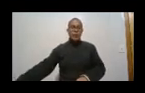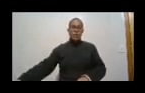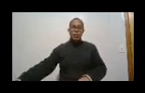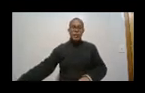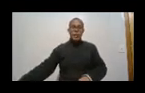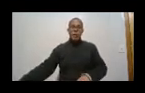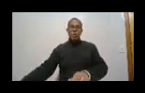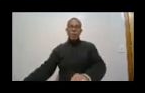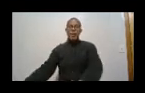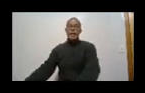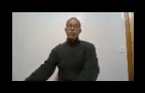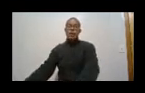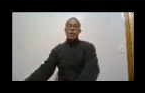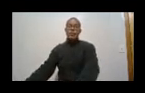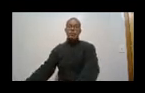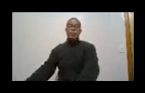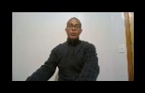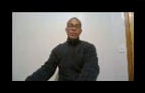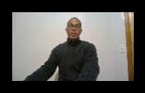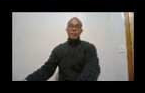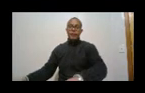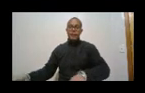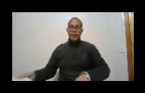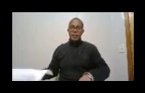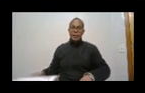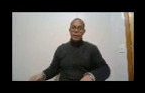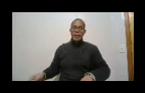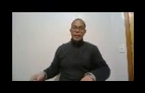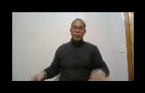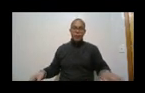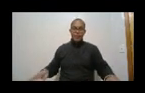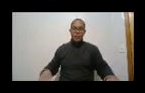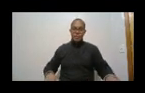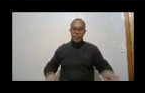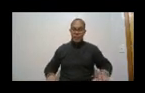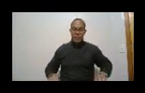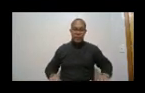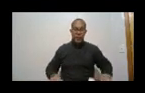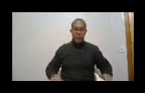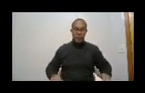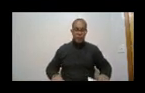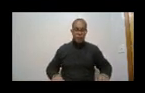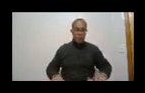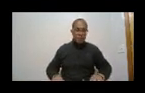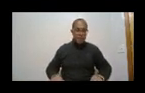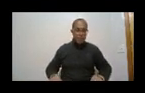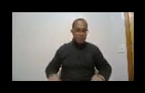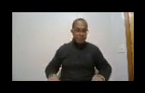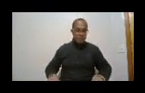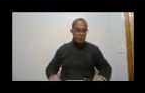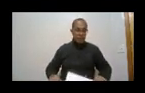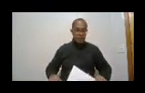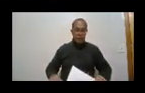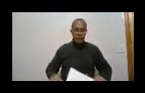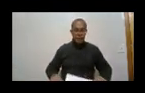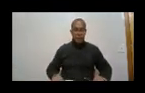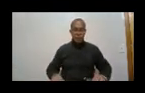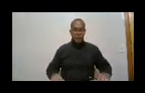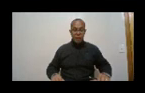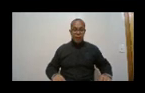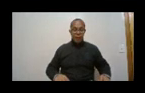o efeito. Eu tomei a droga para um certo efeito e ela não vai produzir aquilo para o que eu tomei, para que eu